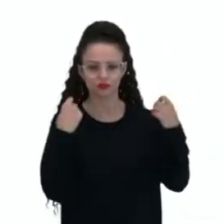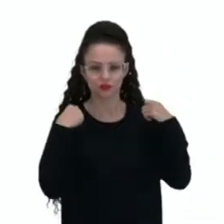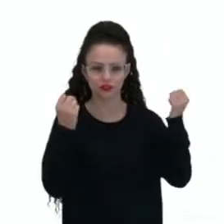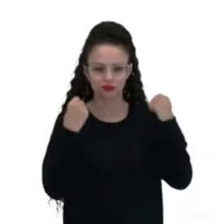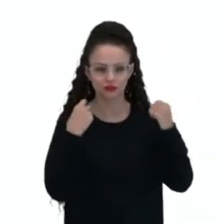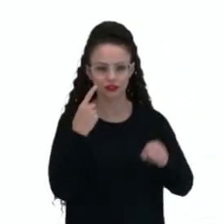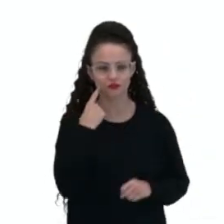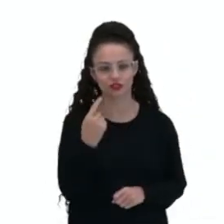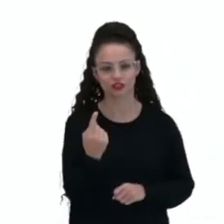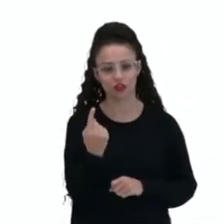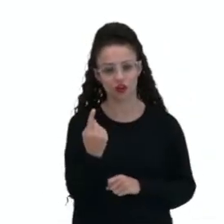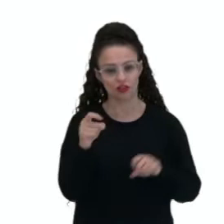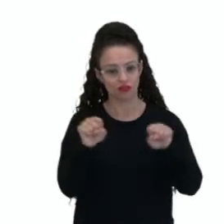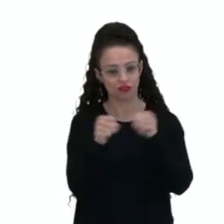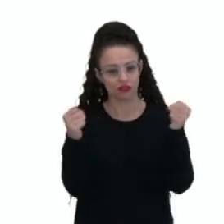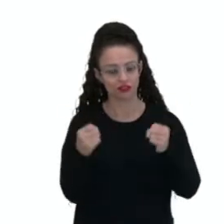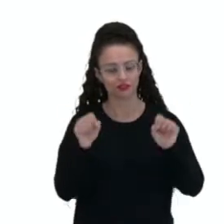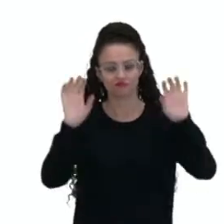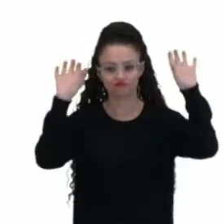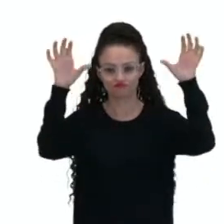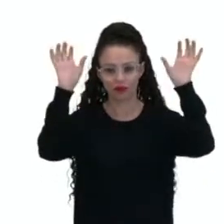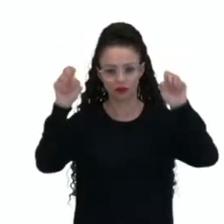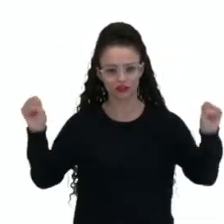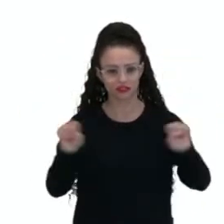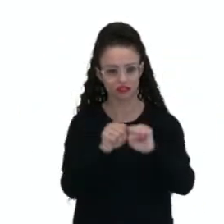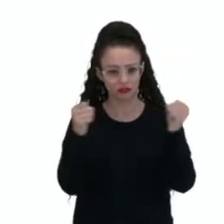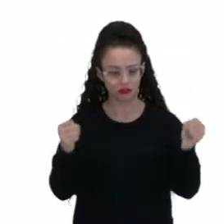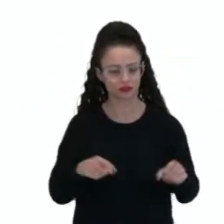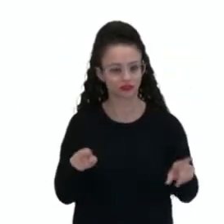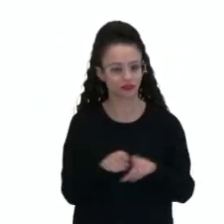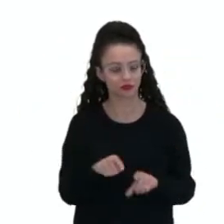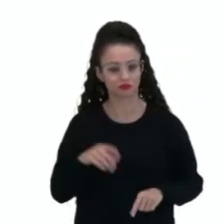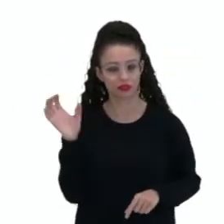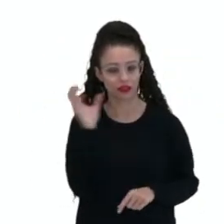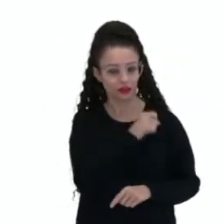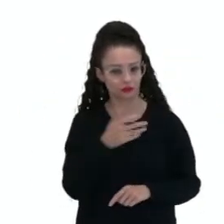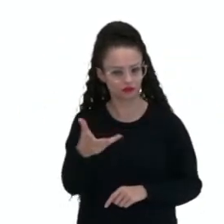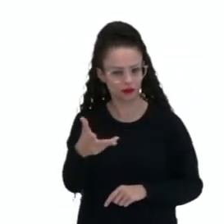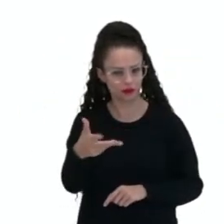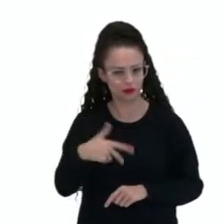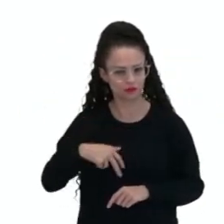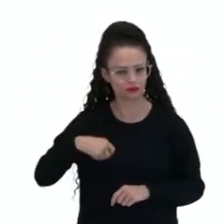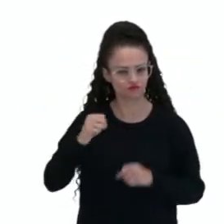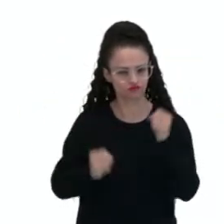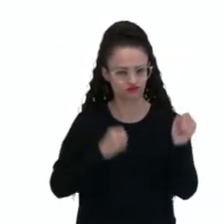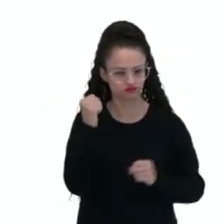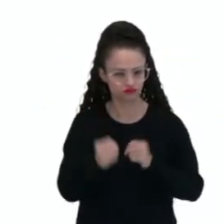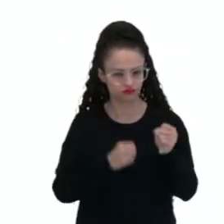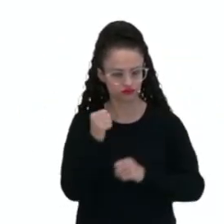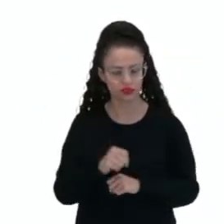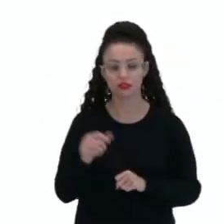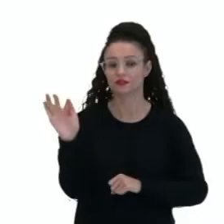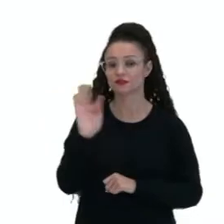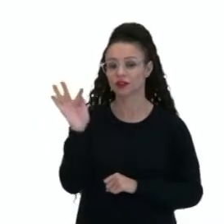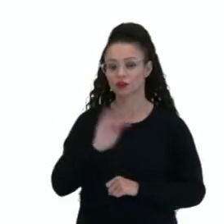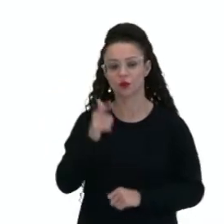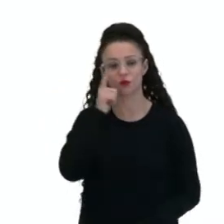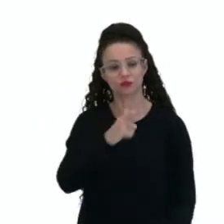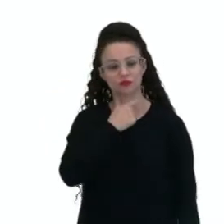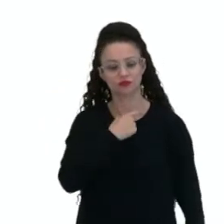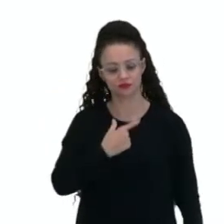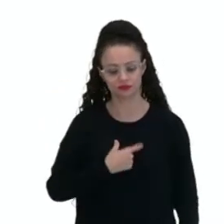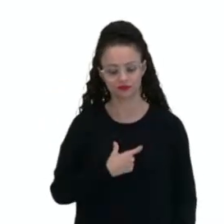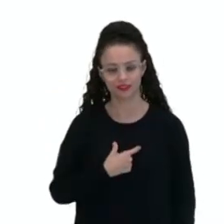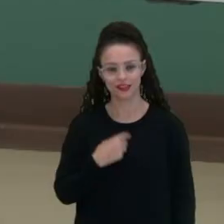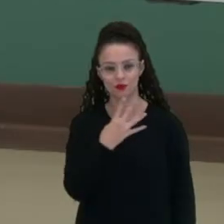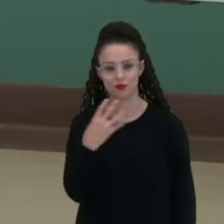este dedo torto, quebrei jogando vôlei. Também era rápida na corrida. Na faculdade, fui medalhista nos 400 metros